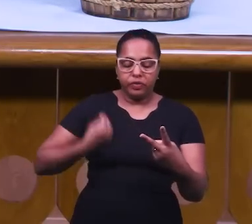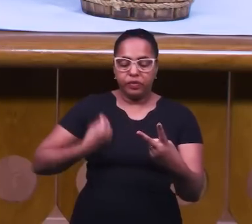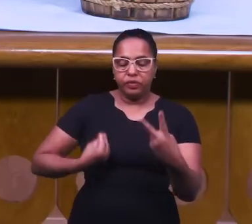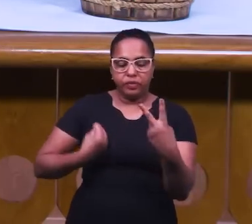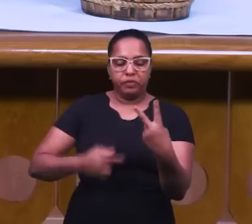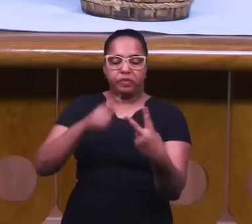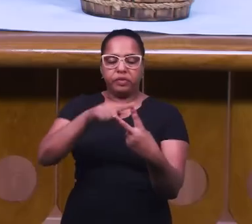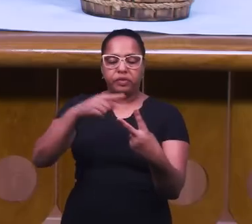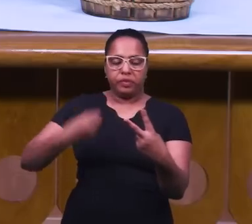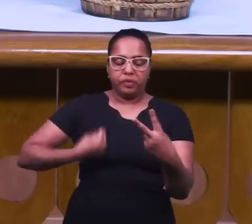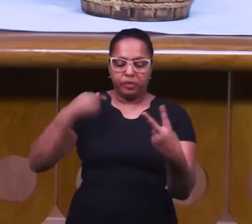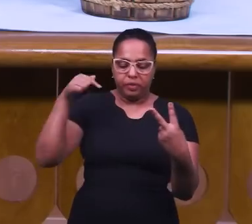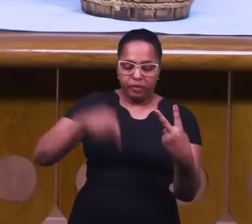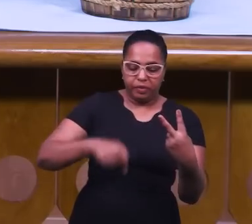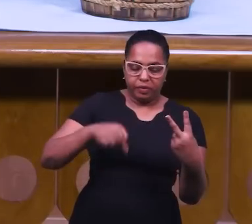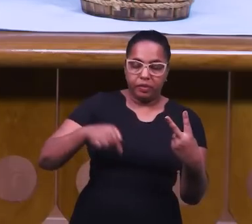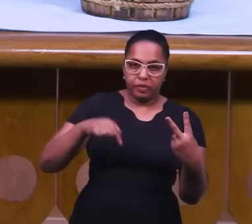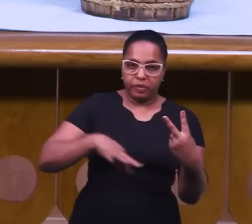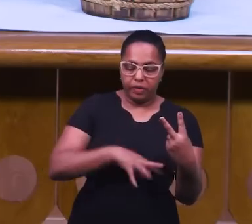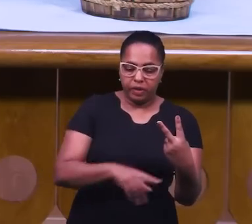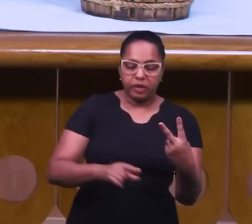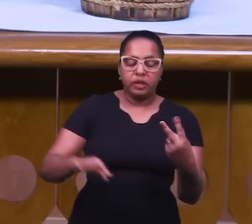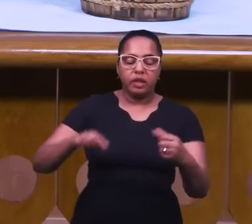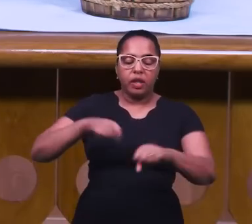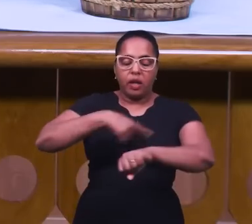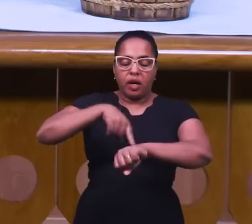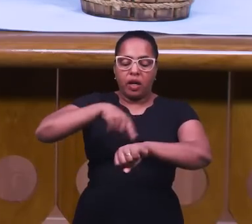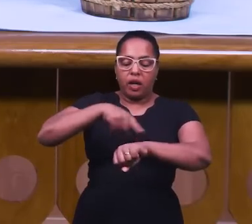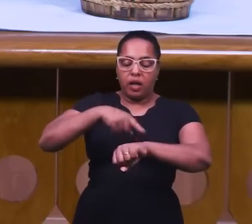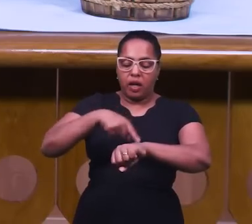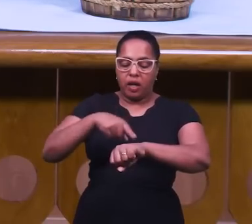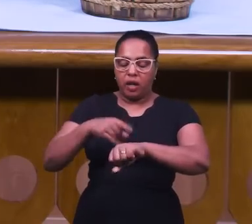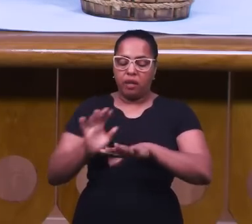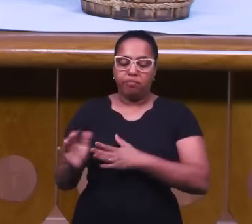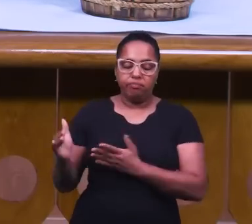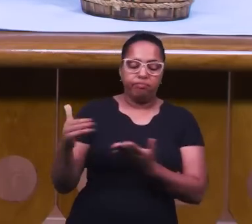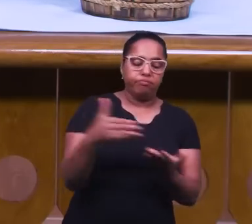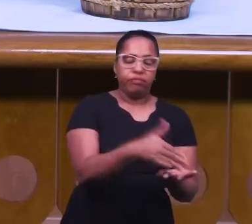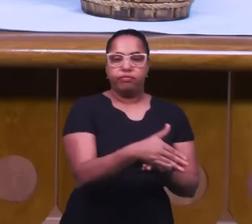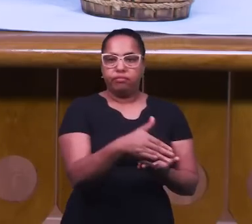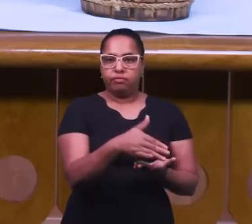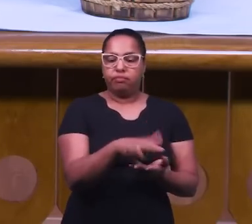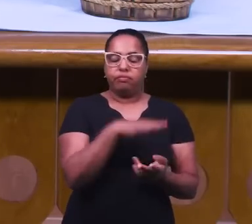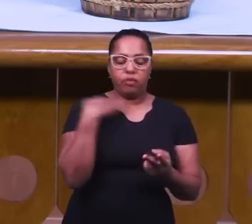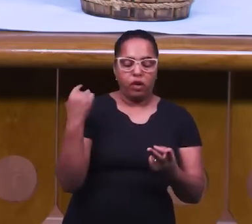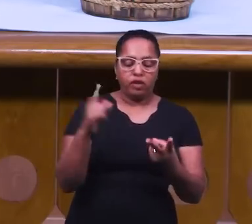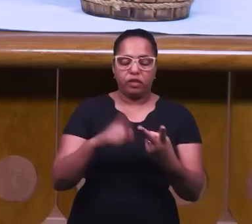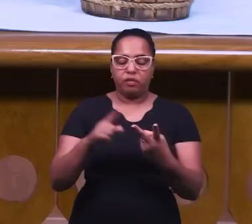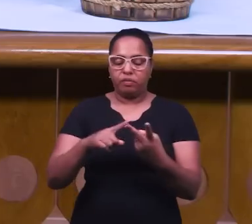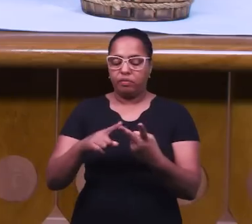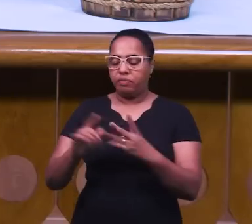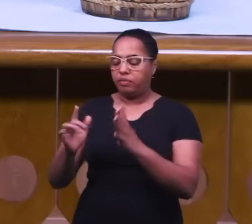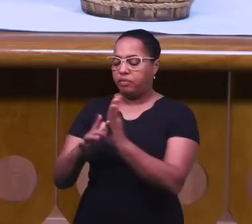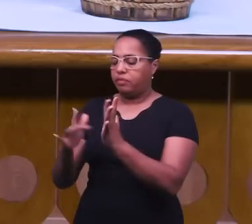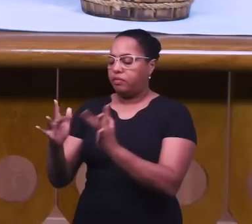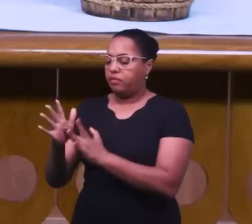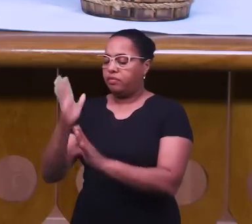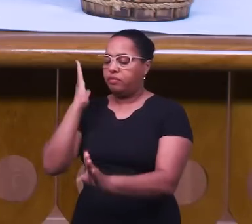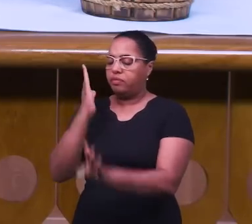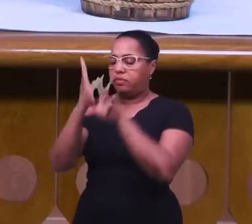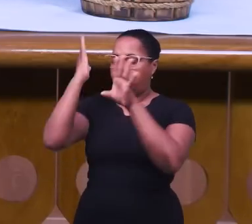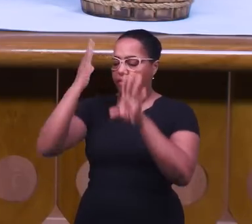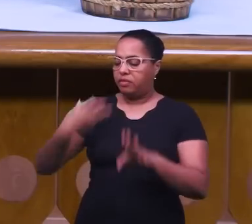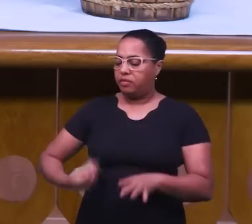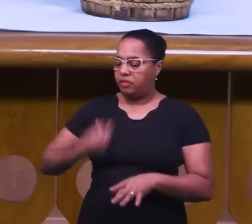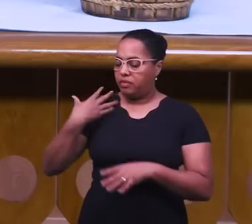Esta vida presente, na qual nós contamos o tempo para a morte. Mas, por outro lado, em Jesus, nós descobrimos